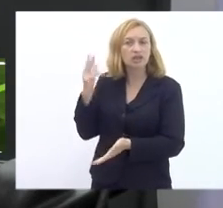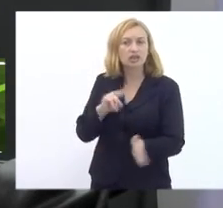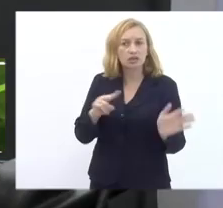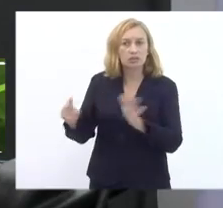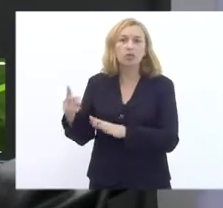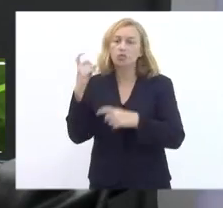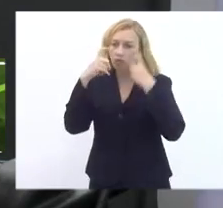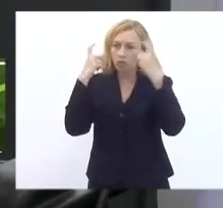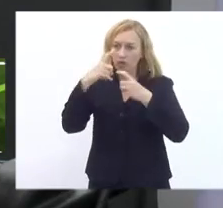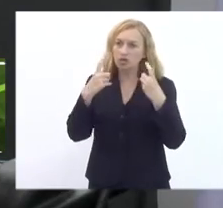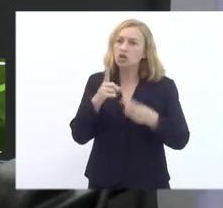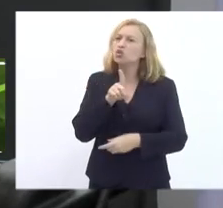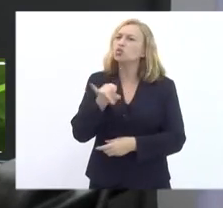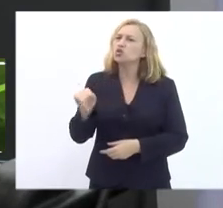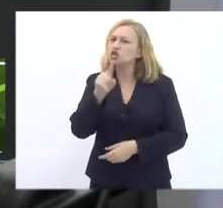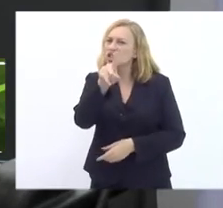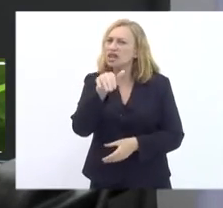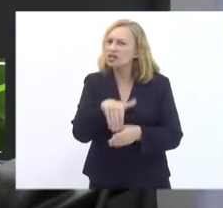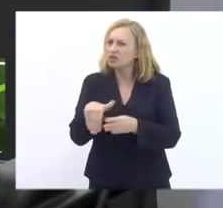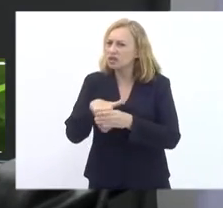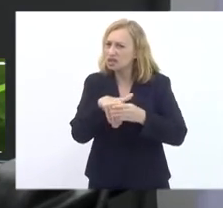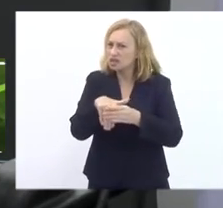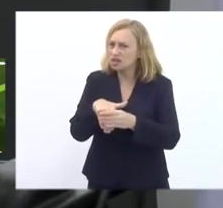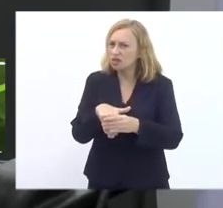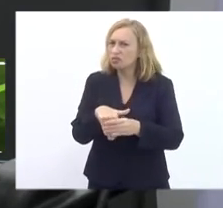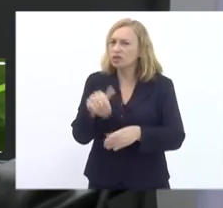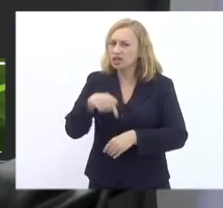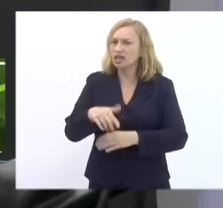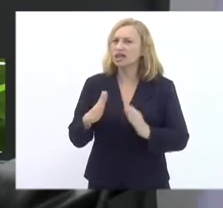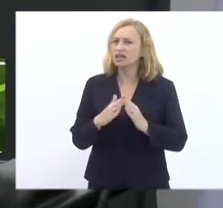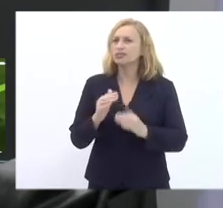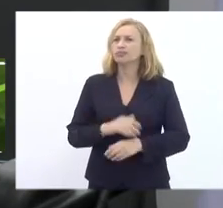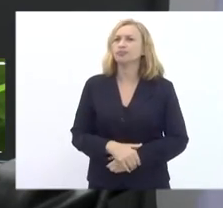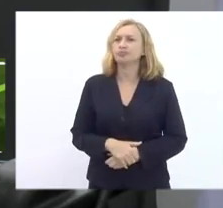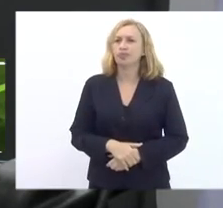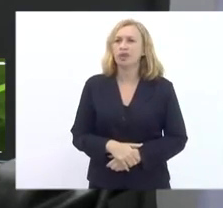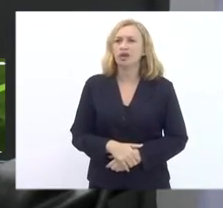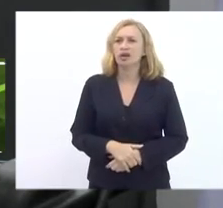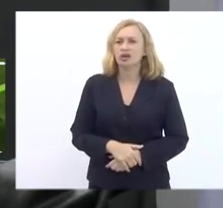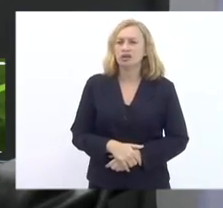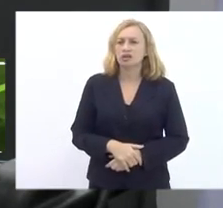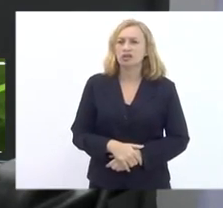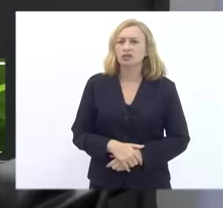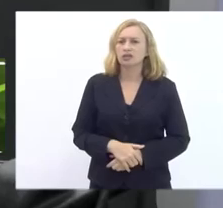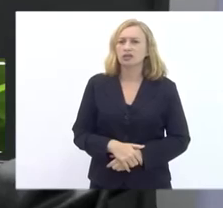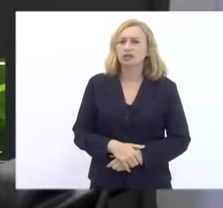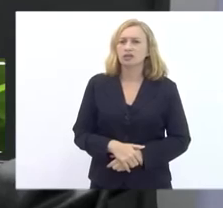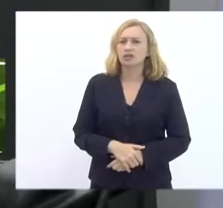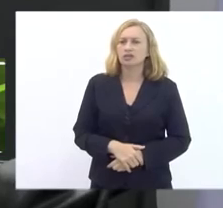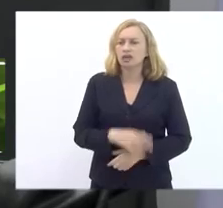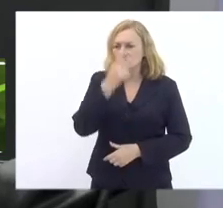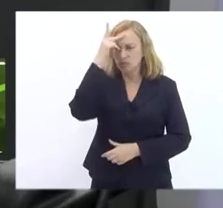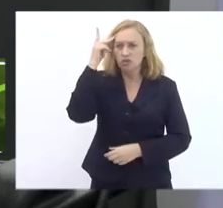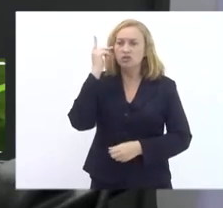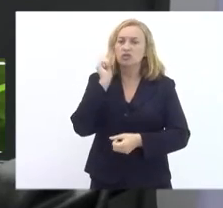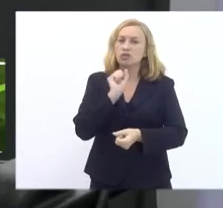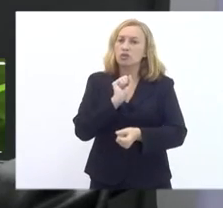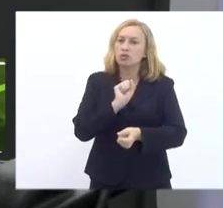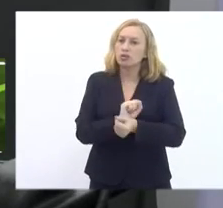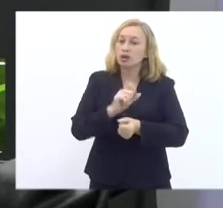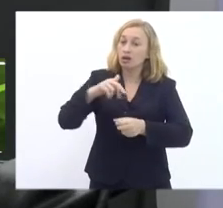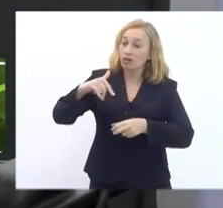muito preocupante. Foi no dia daquela votação que teve aqui na casa, que os passageiros ficaram andando na linha férrea durante bastante tempo,